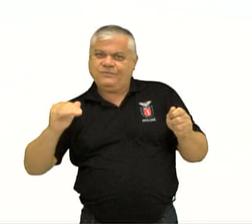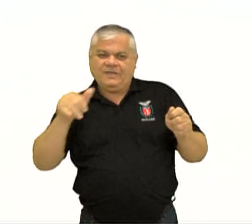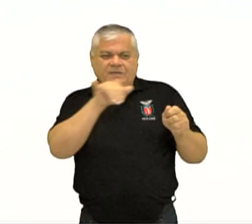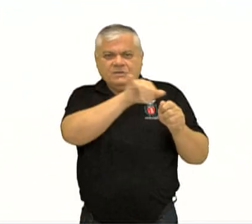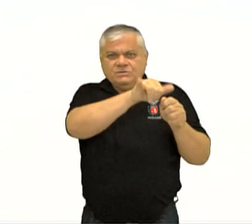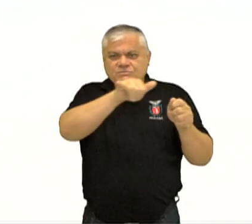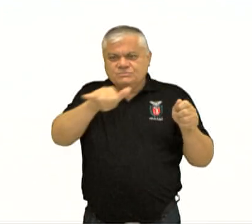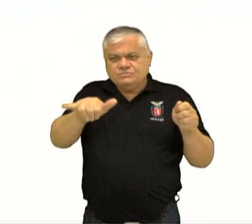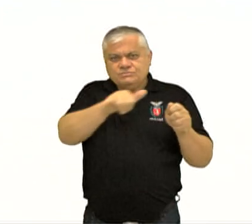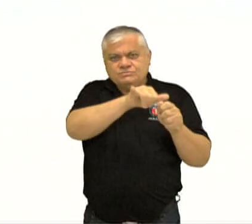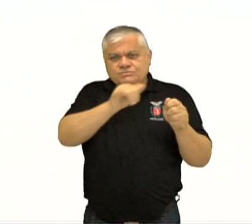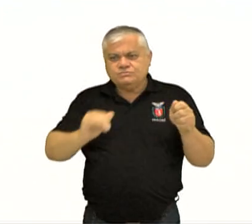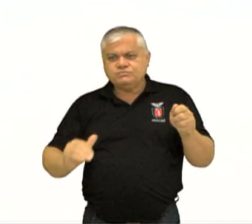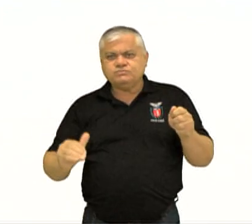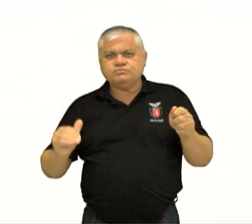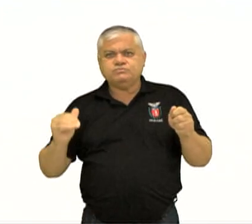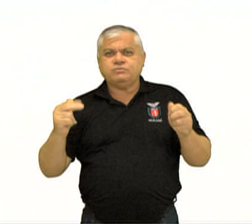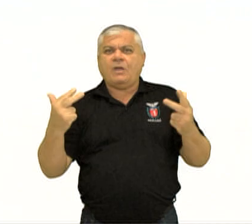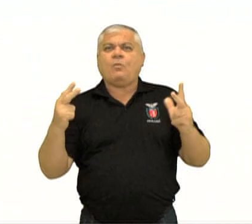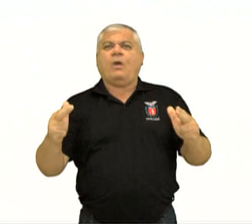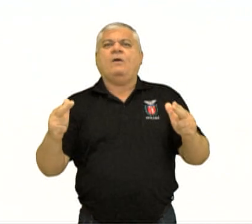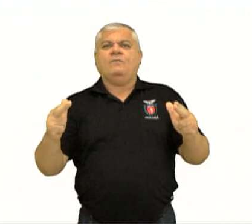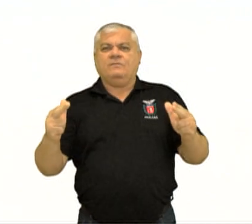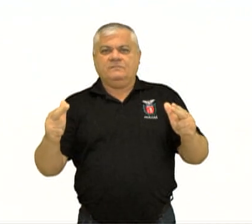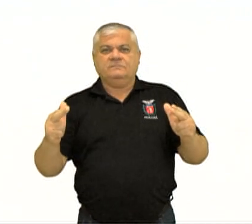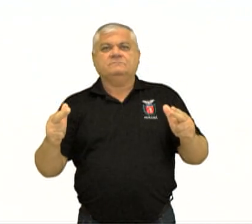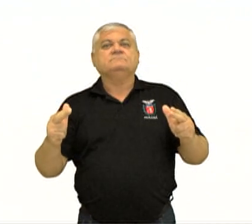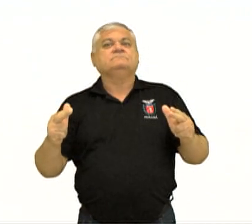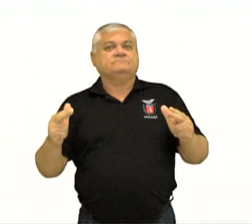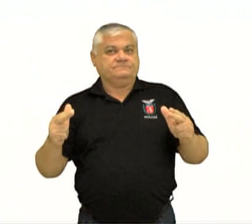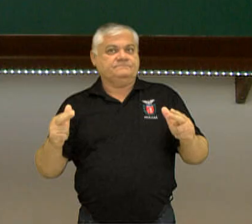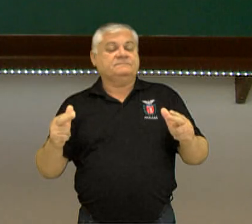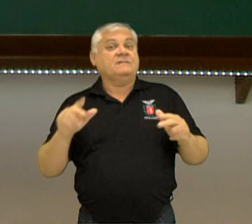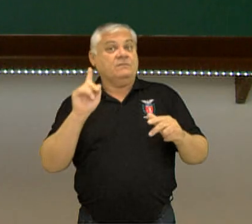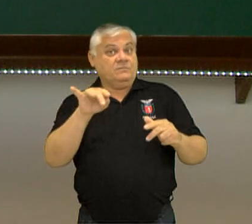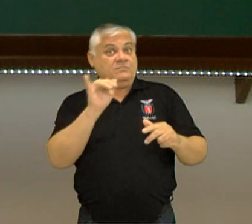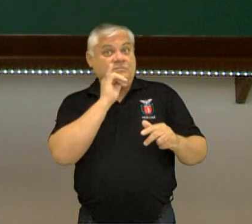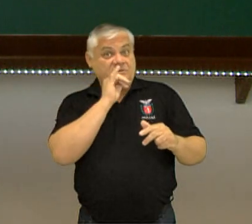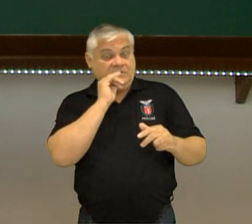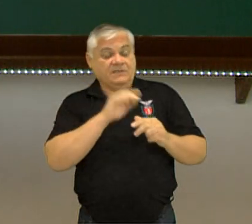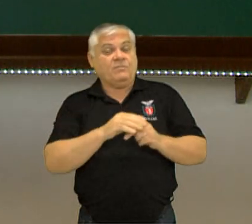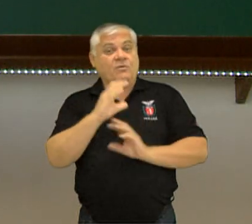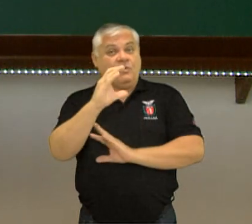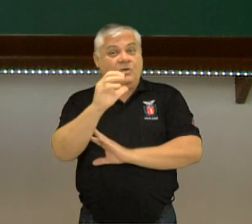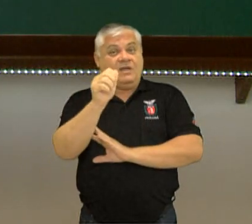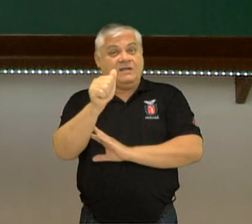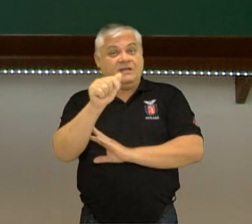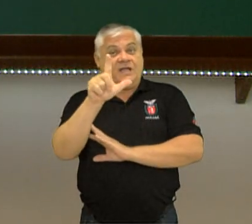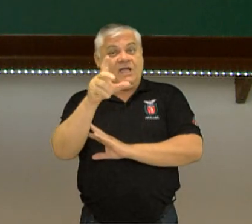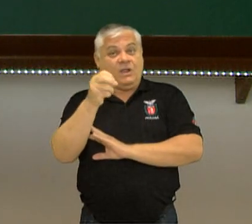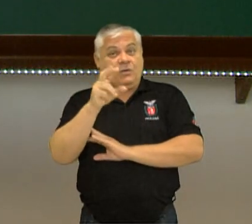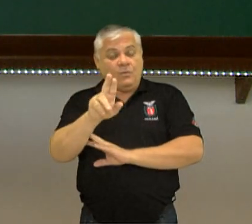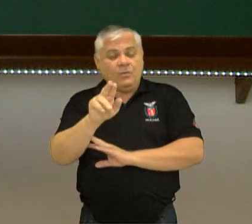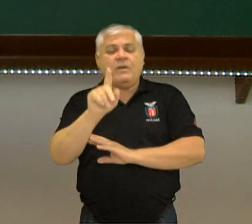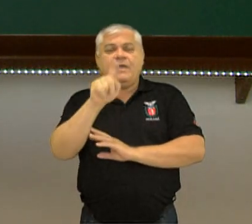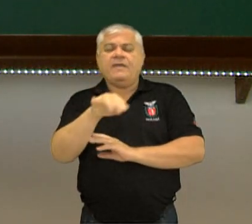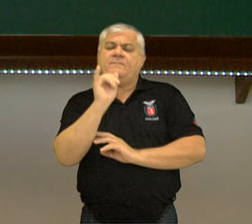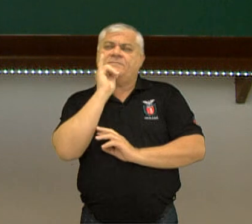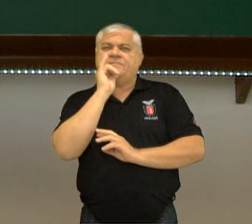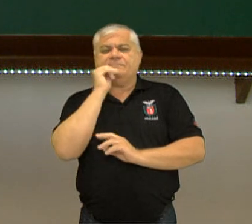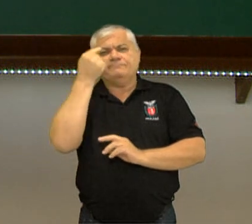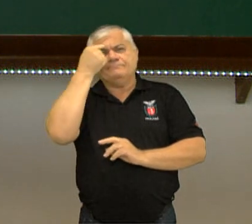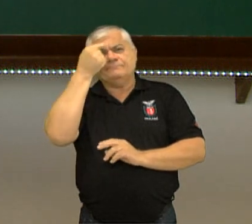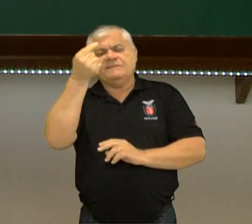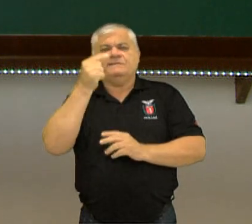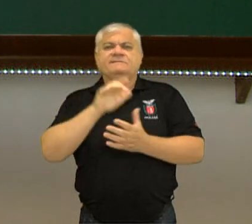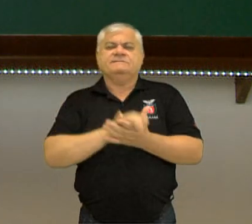fiquem com a mesma temperatura. Vale destacar que, segundo essa definição, vamos pensar, se você pegar,